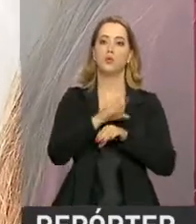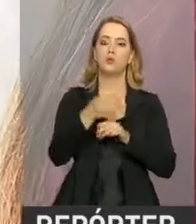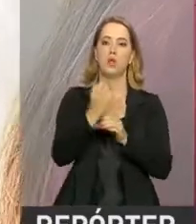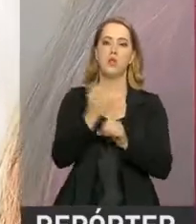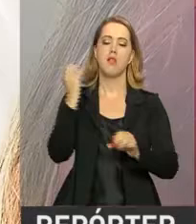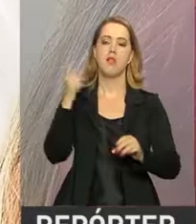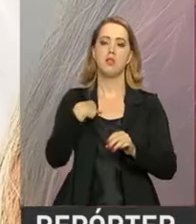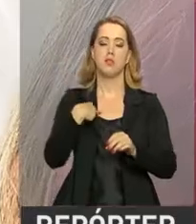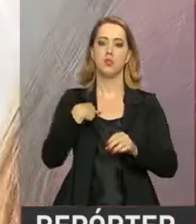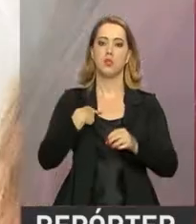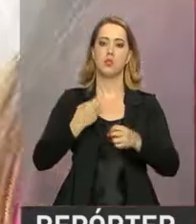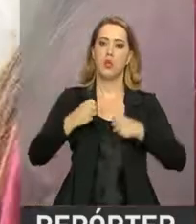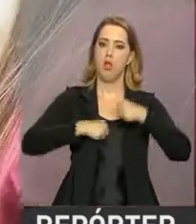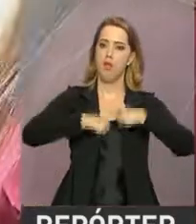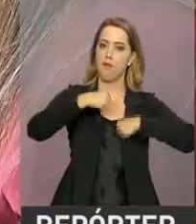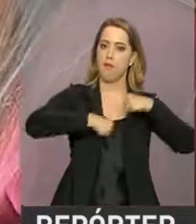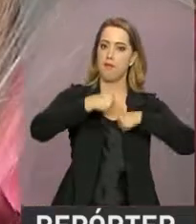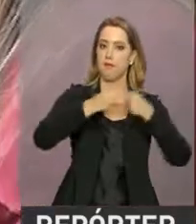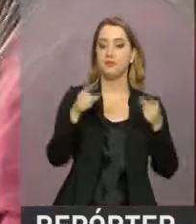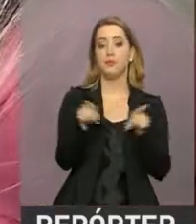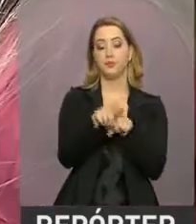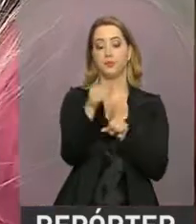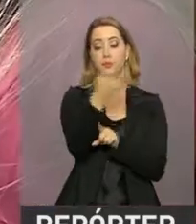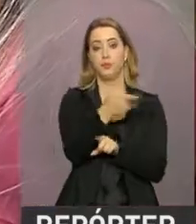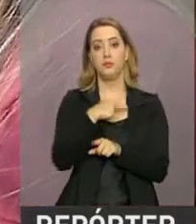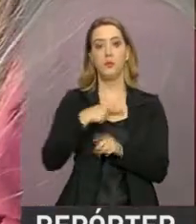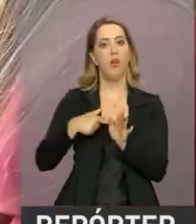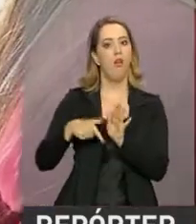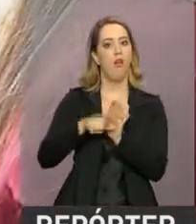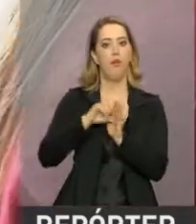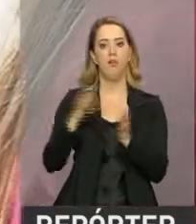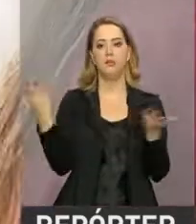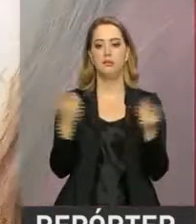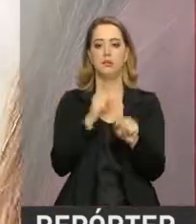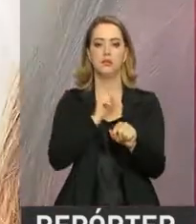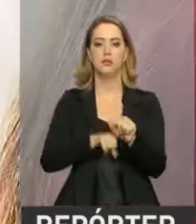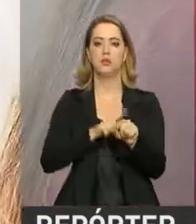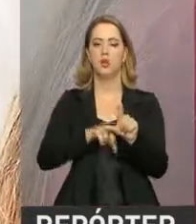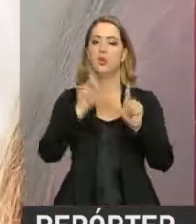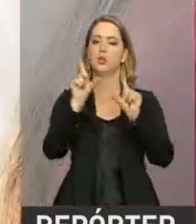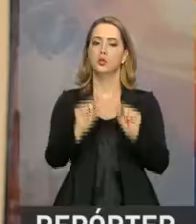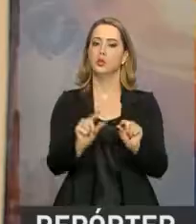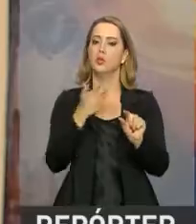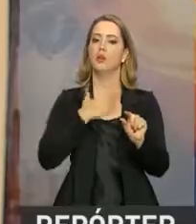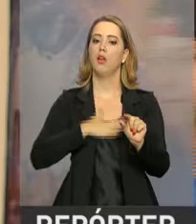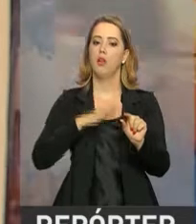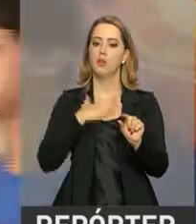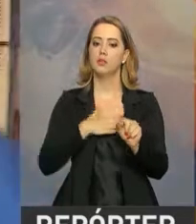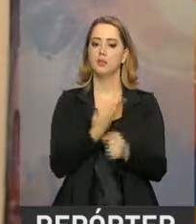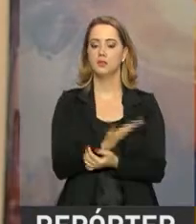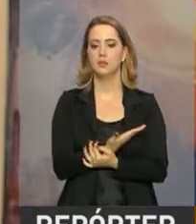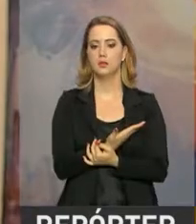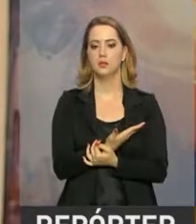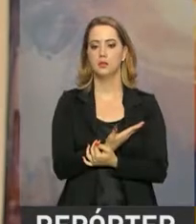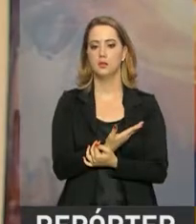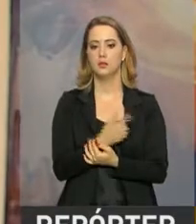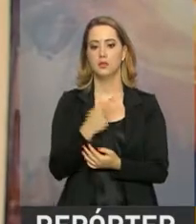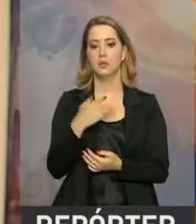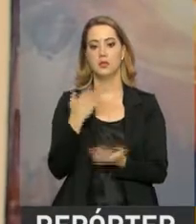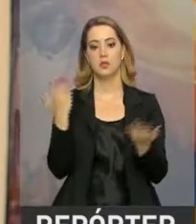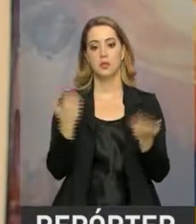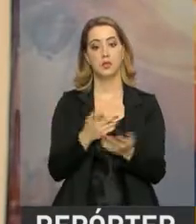prova às vésperas do exame ele acredita que é hora de diminuir o ritmo este reta final agora o